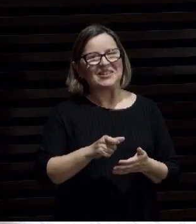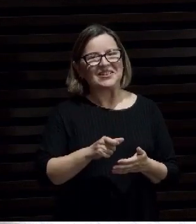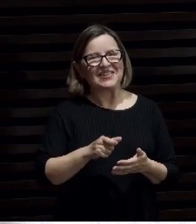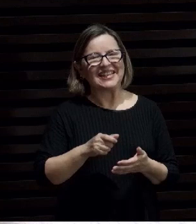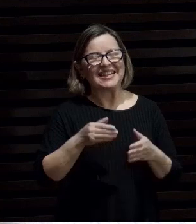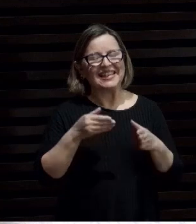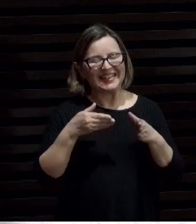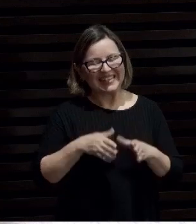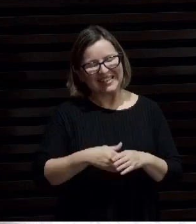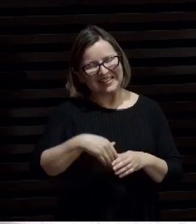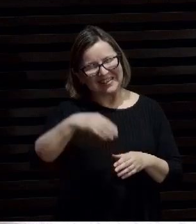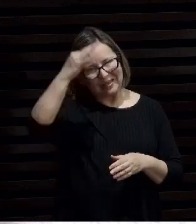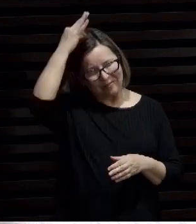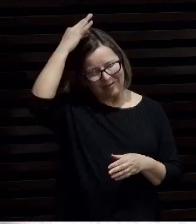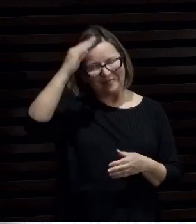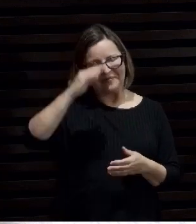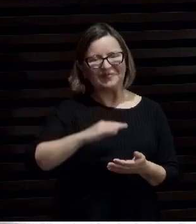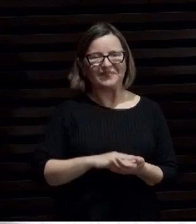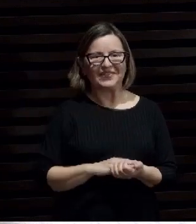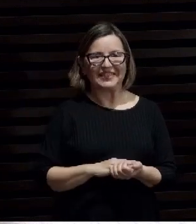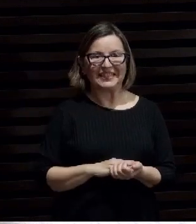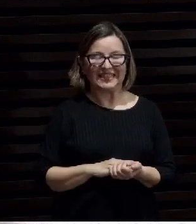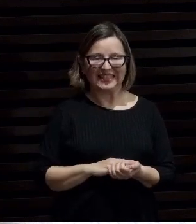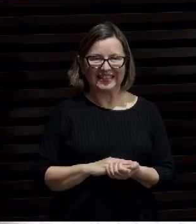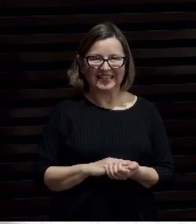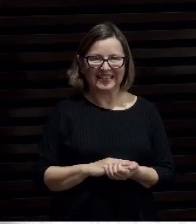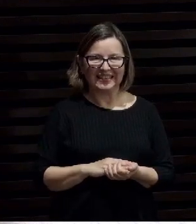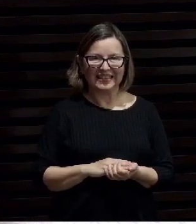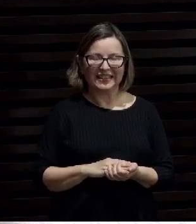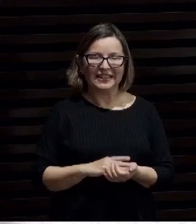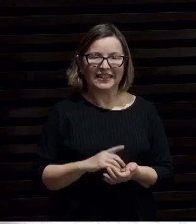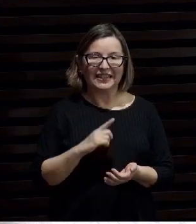E aí nós temos duas perguntas que nós temos que responder.